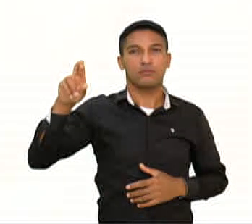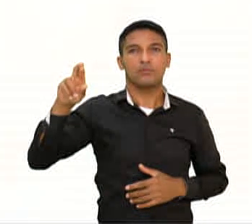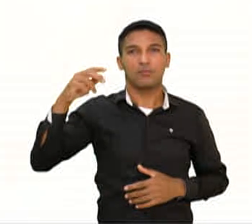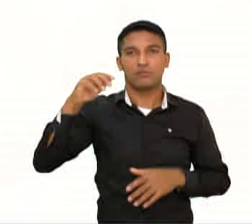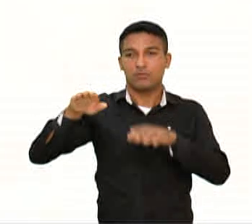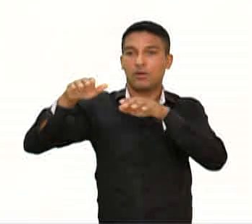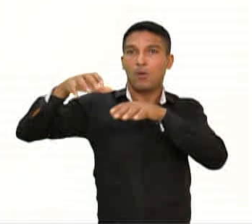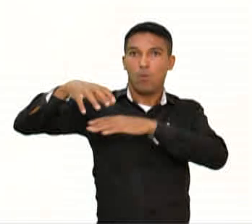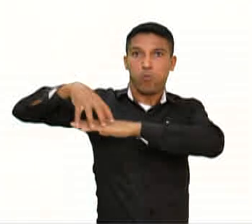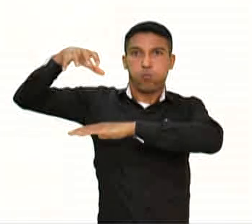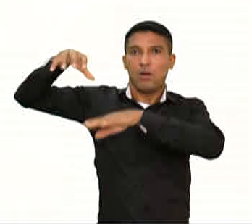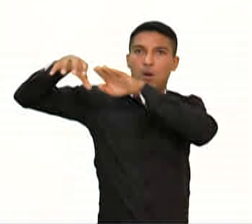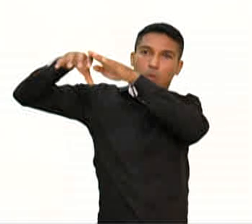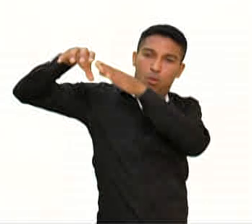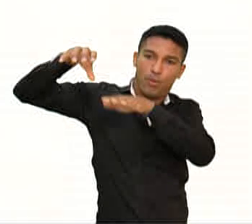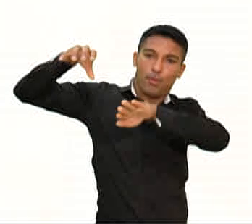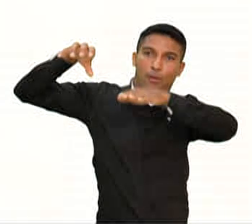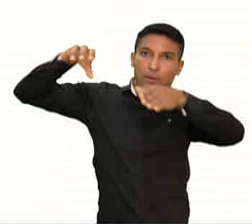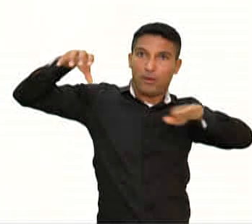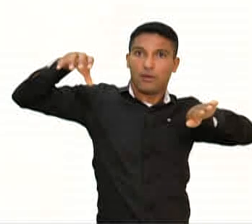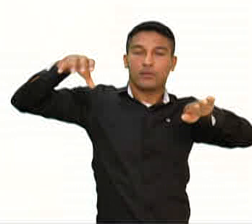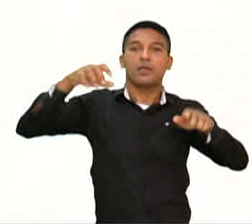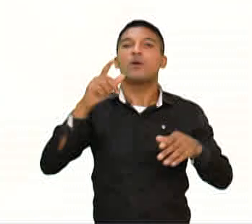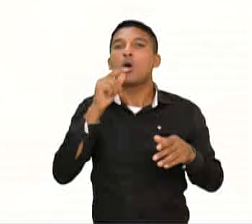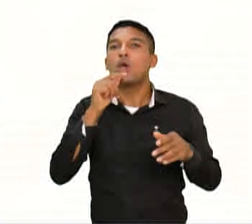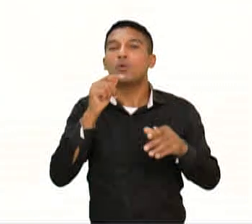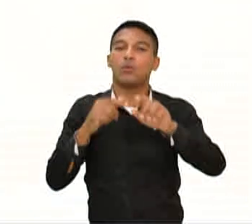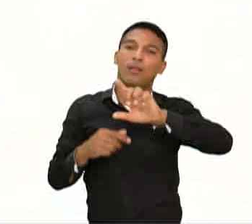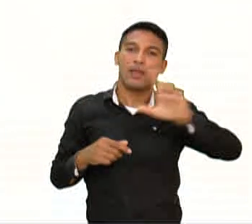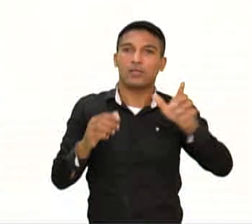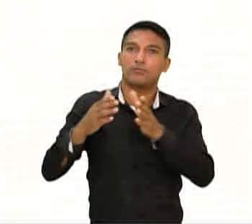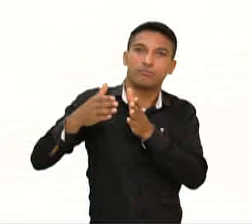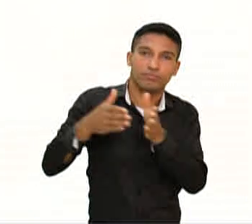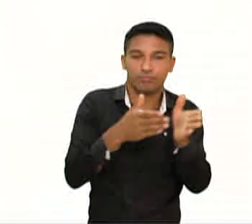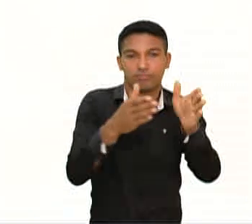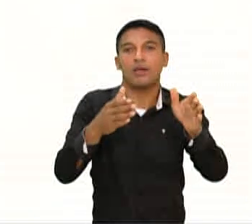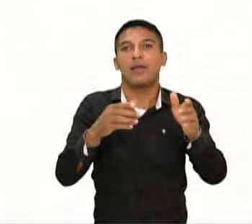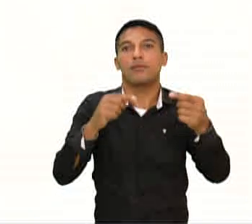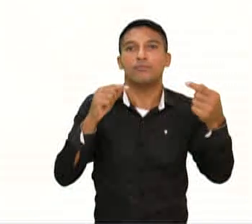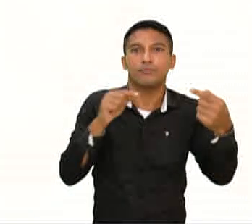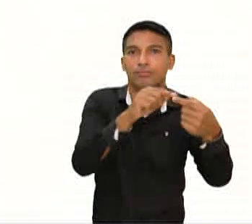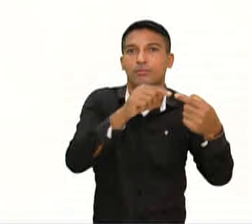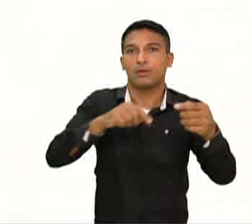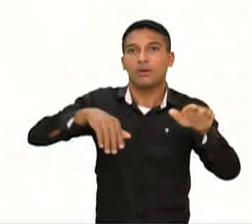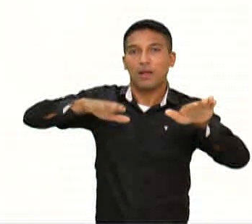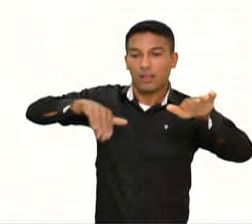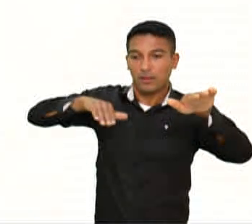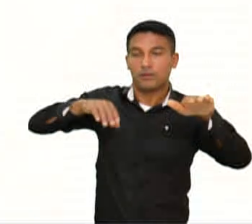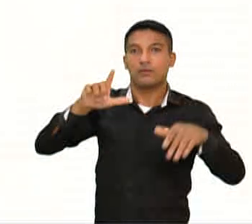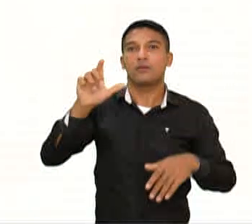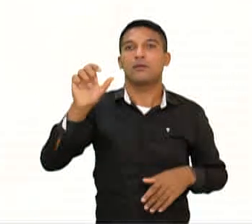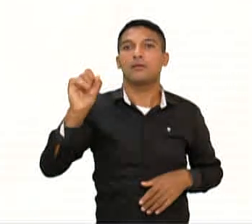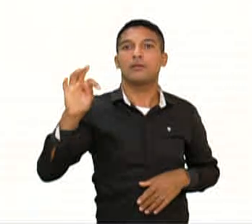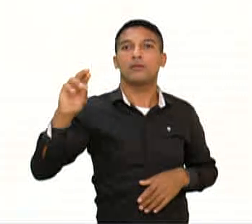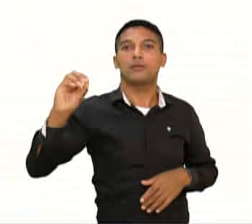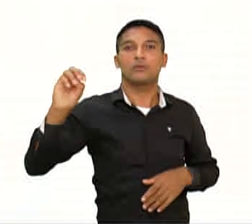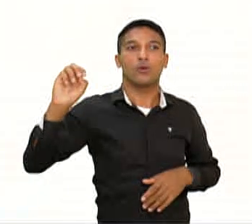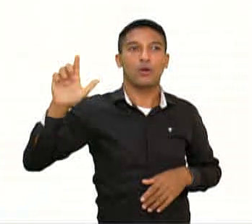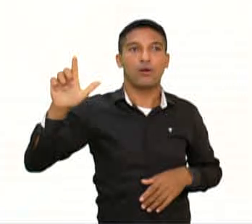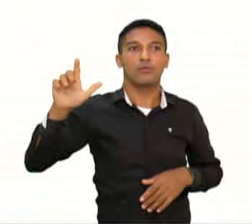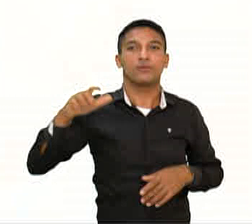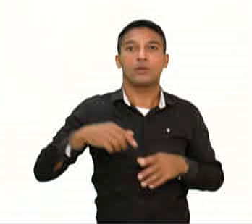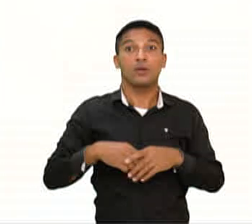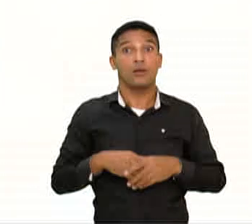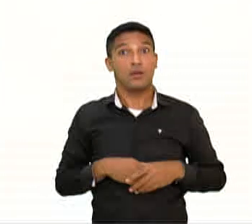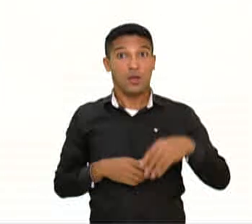rios, então, que nascem para a face leste, correm em direção ao litoral, na face oeste para a região interiorana. O